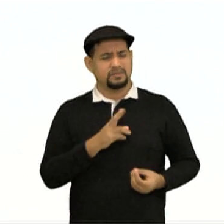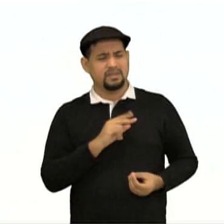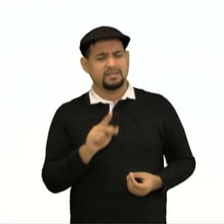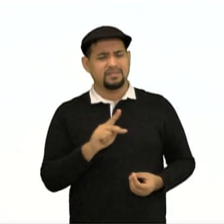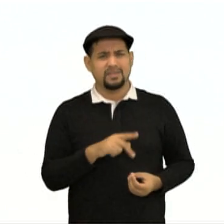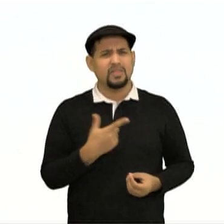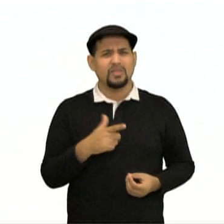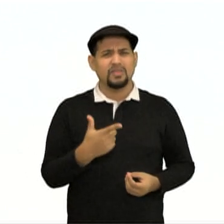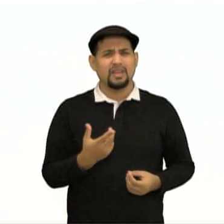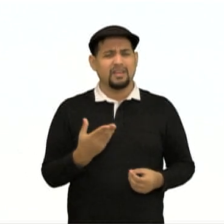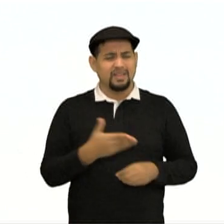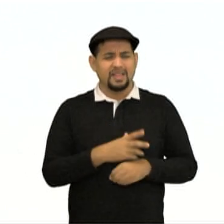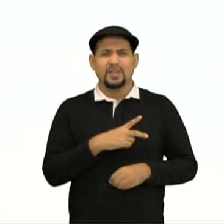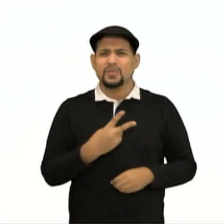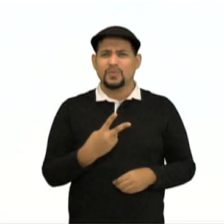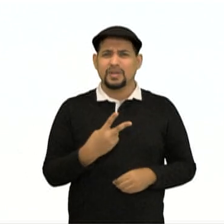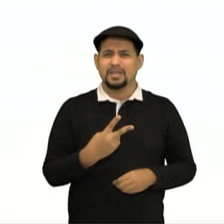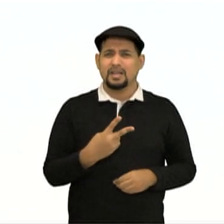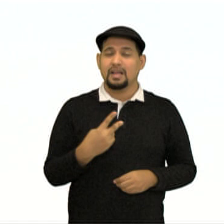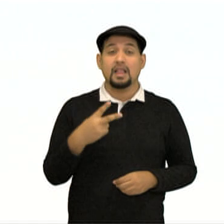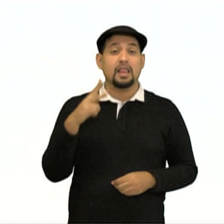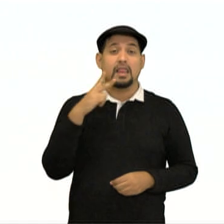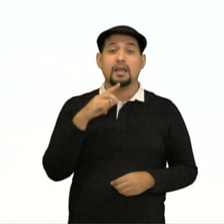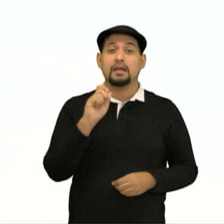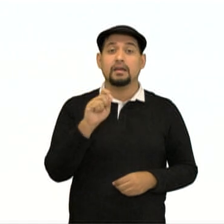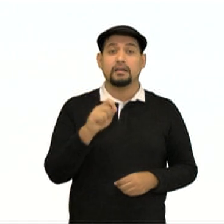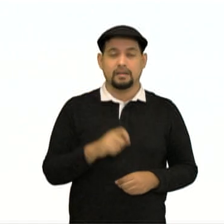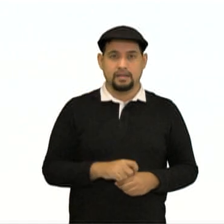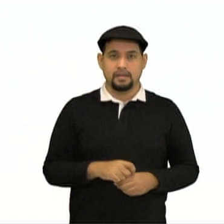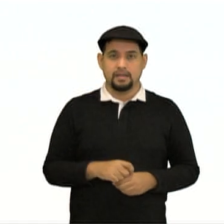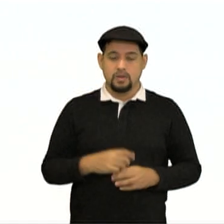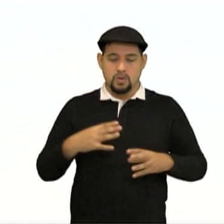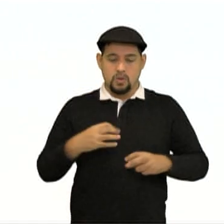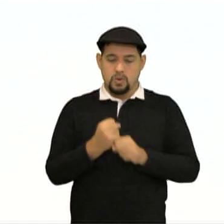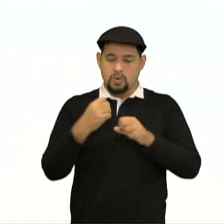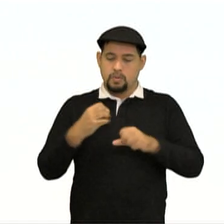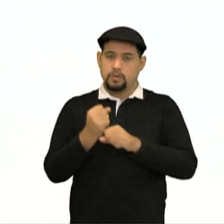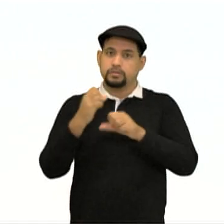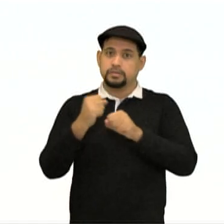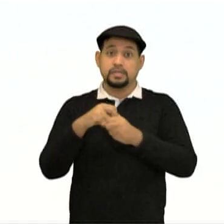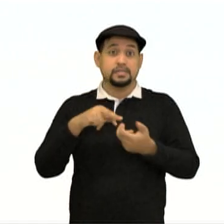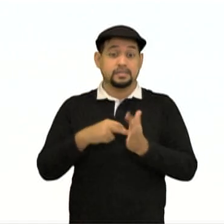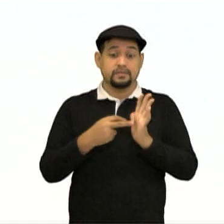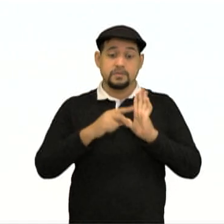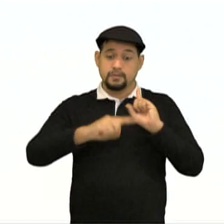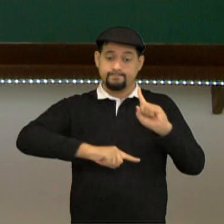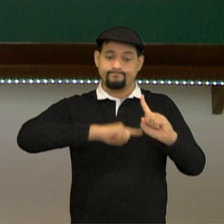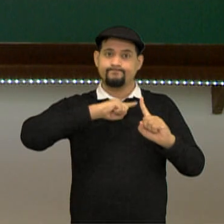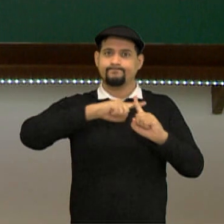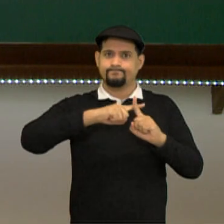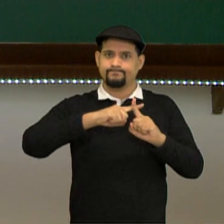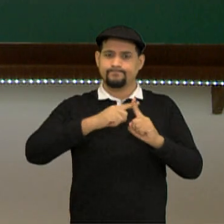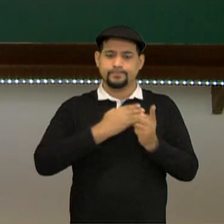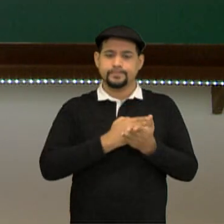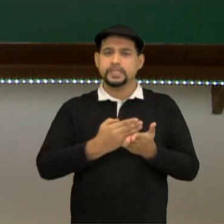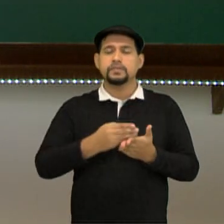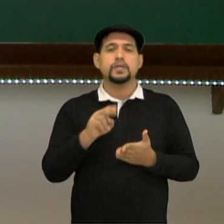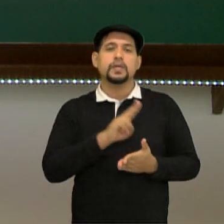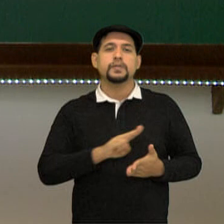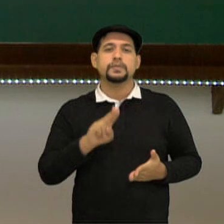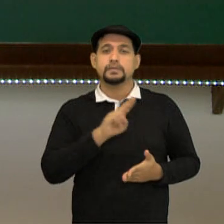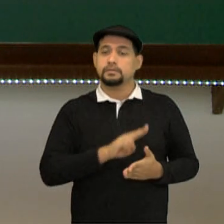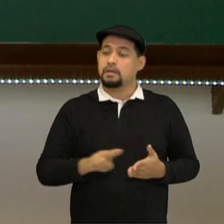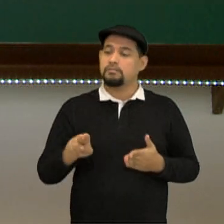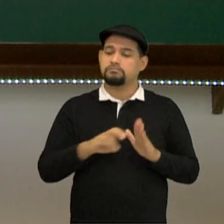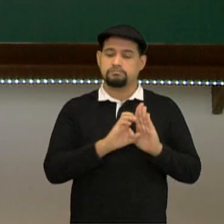tenho capital, vai ter 2. Mas lembre-se que o montante vai ser o dobro do capital inicial. Vocês vão usar